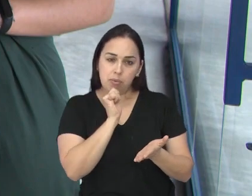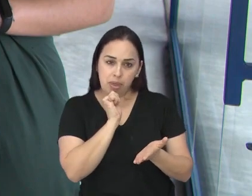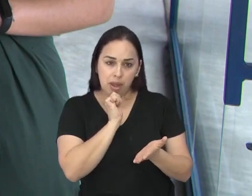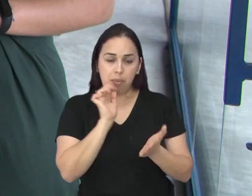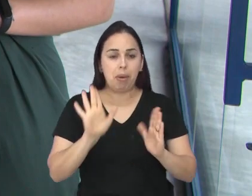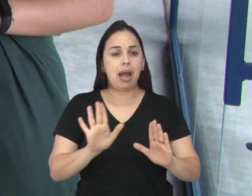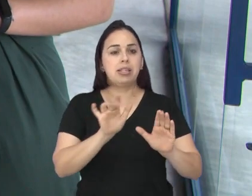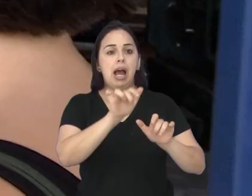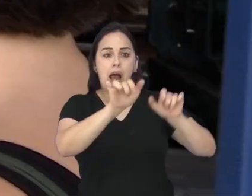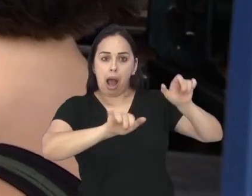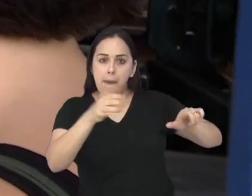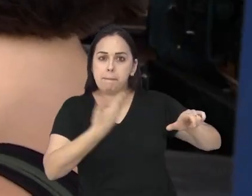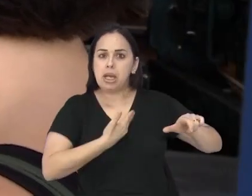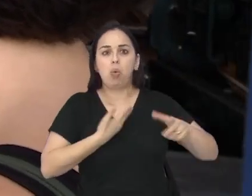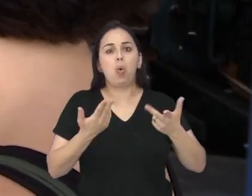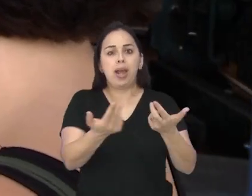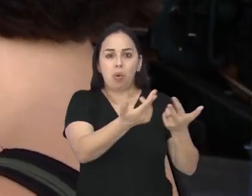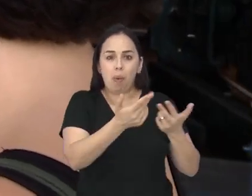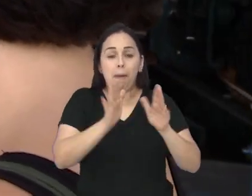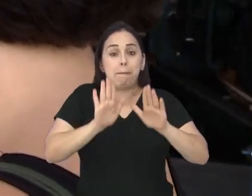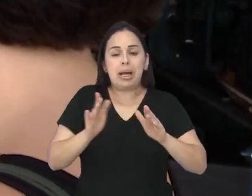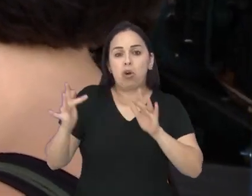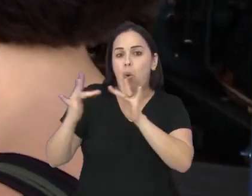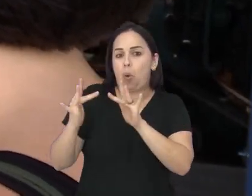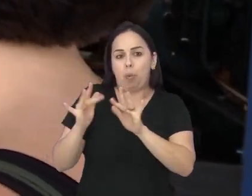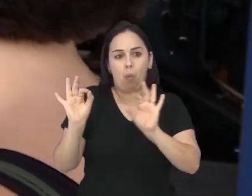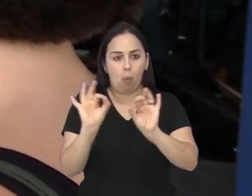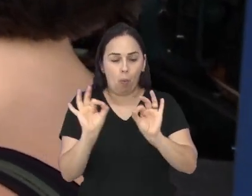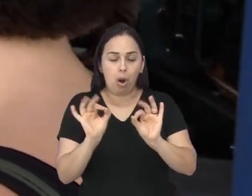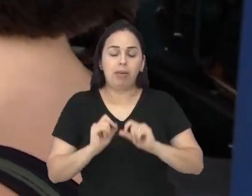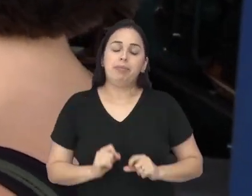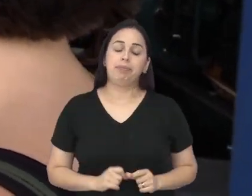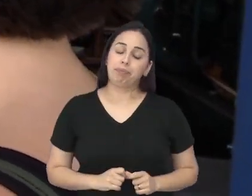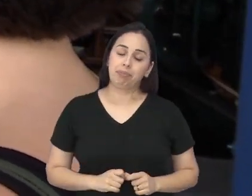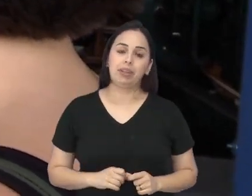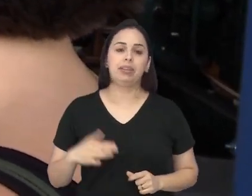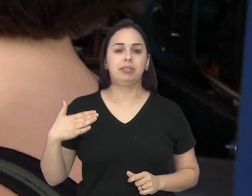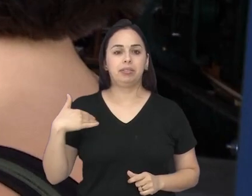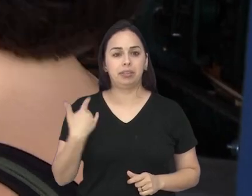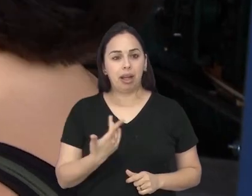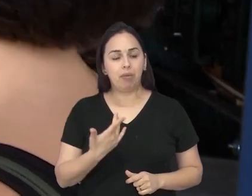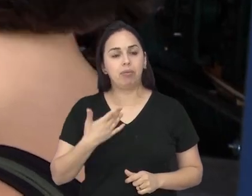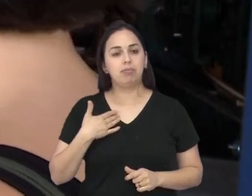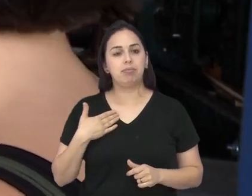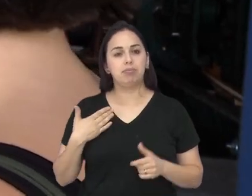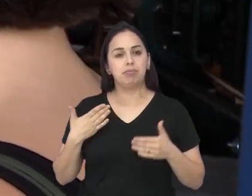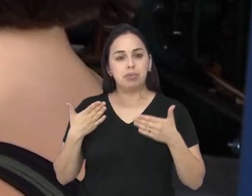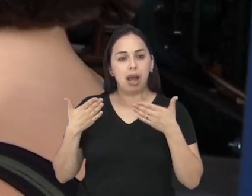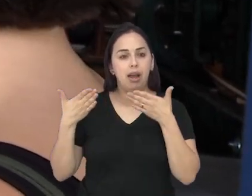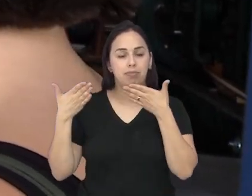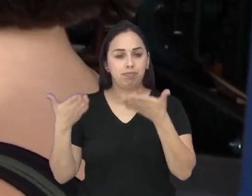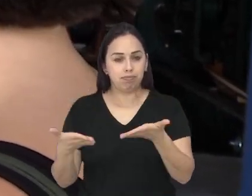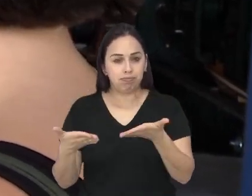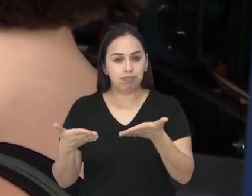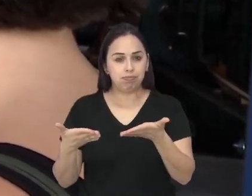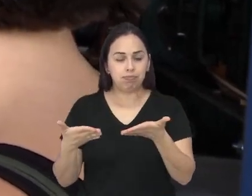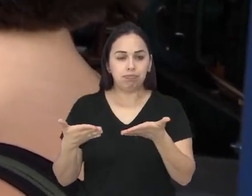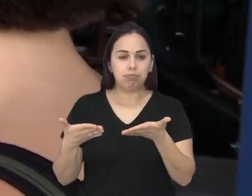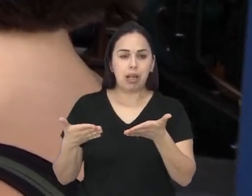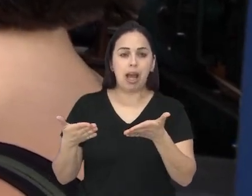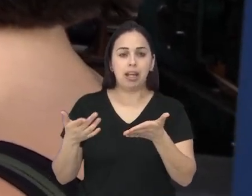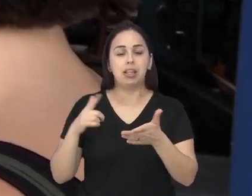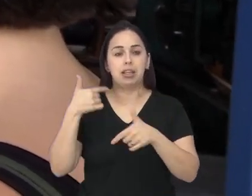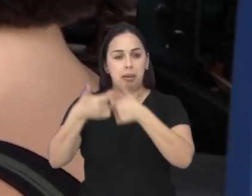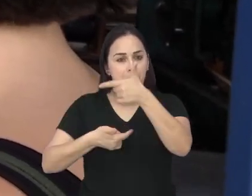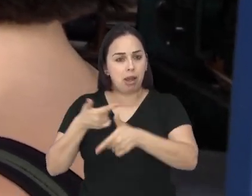tínhamos amigos comuns, mas a gente nunca tinha contato, né? E aí eu fui pro ateliê, ficamos